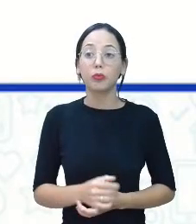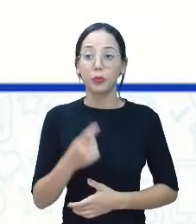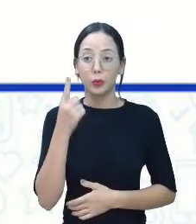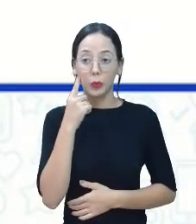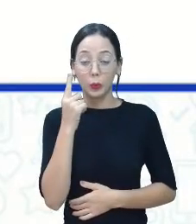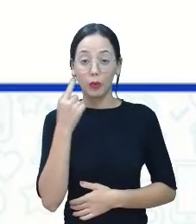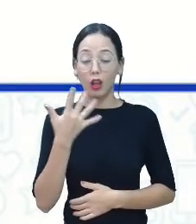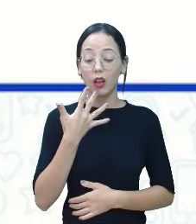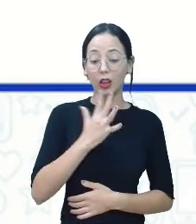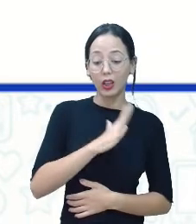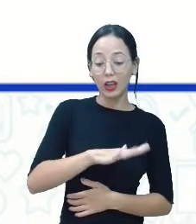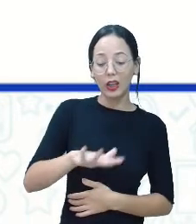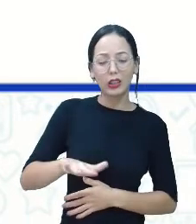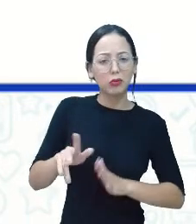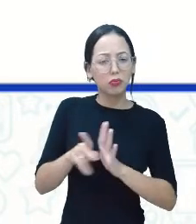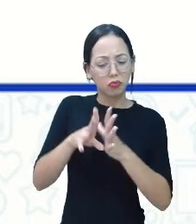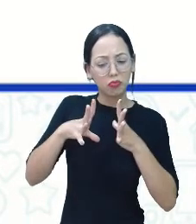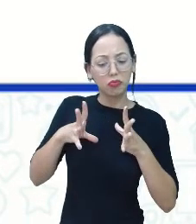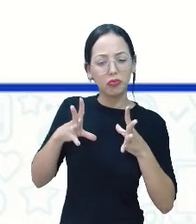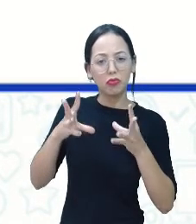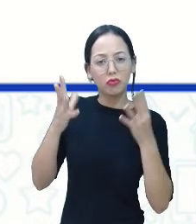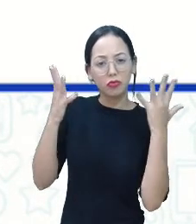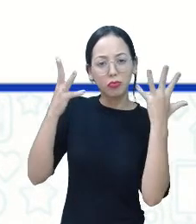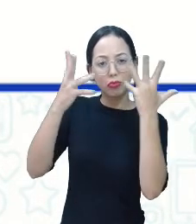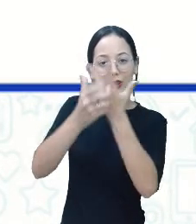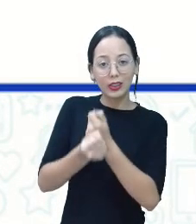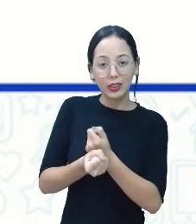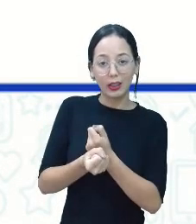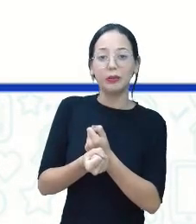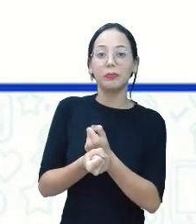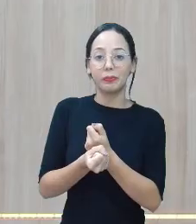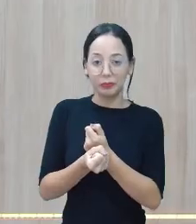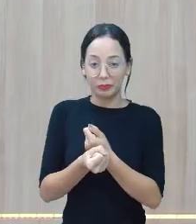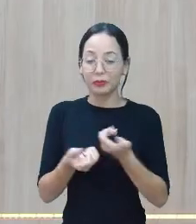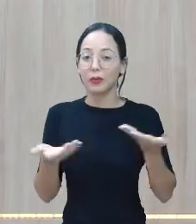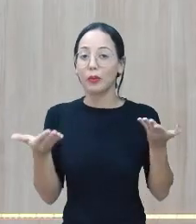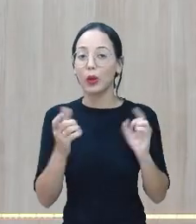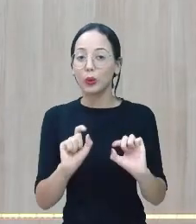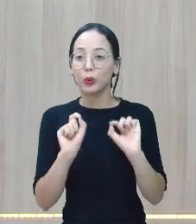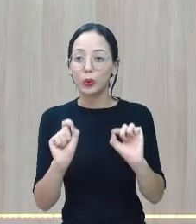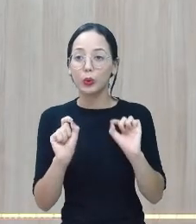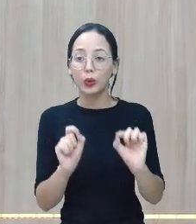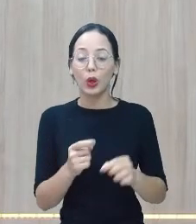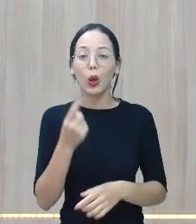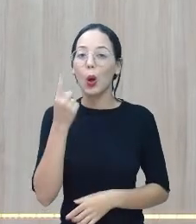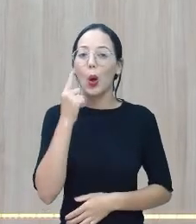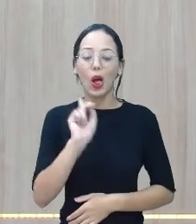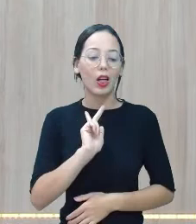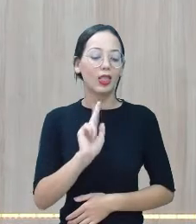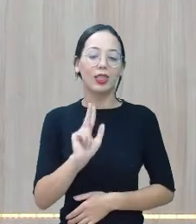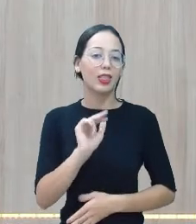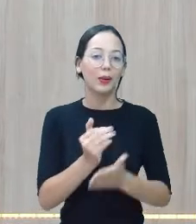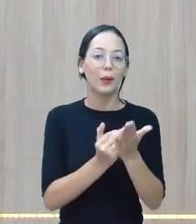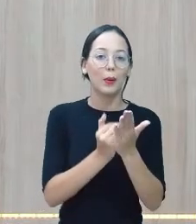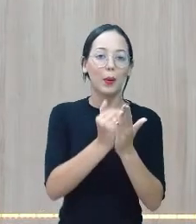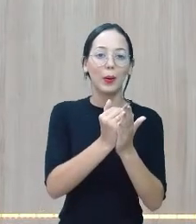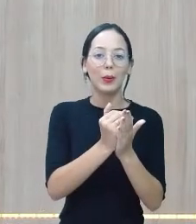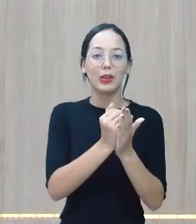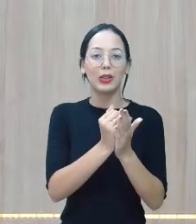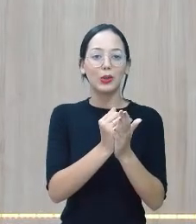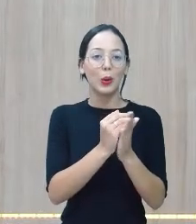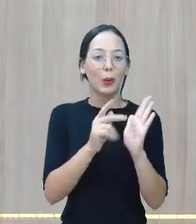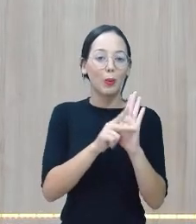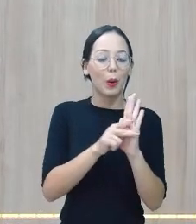crianças são lindas. E aí nós temos aqui agora, não é? Nós não iniciamos com